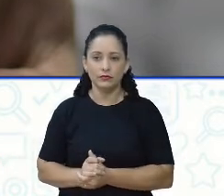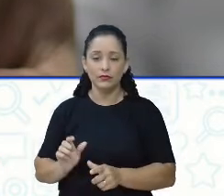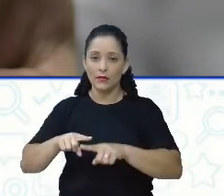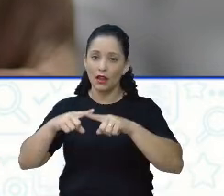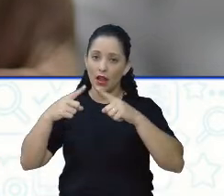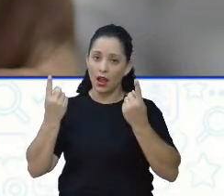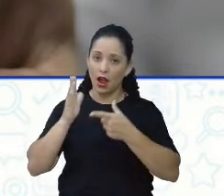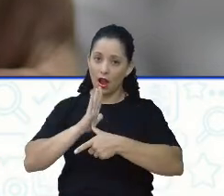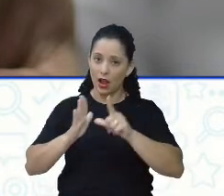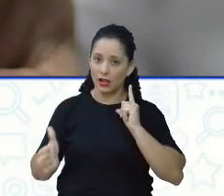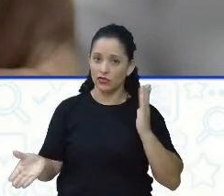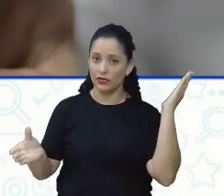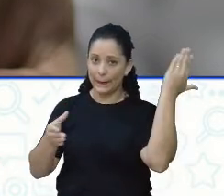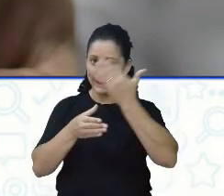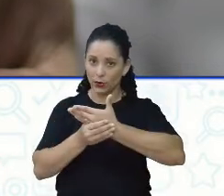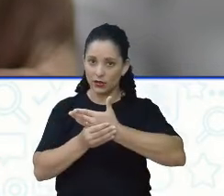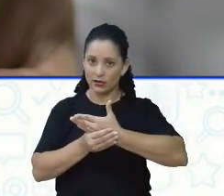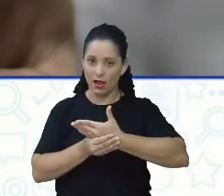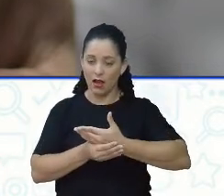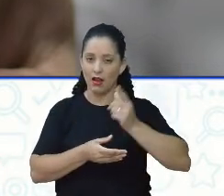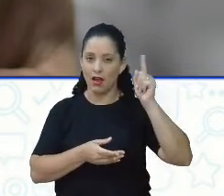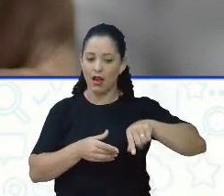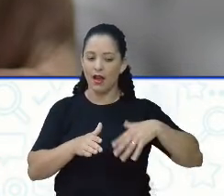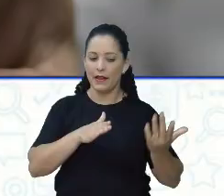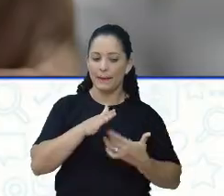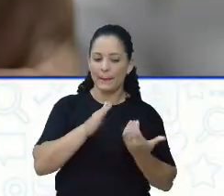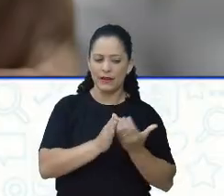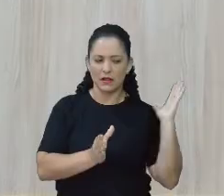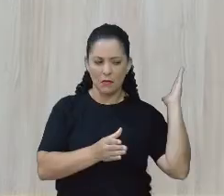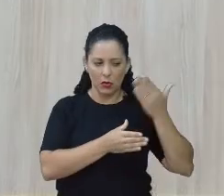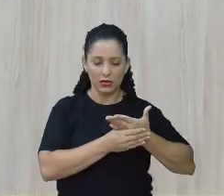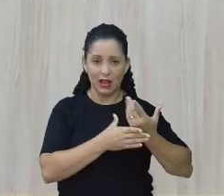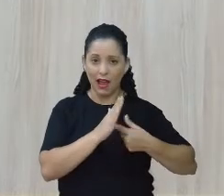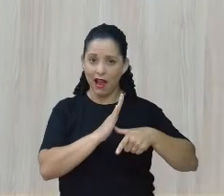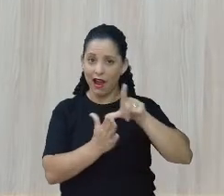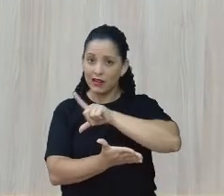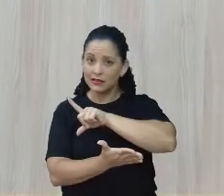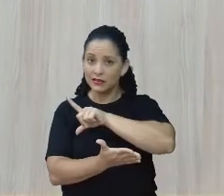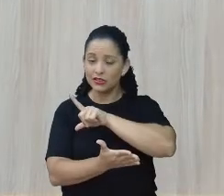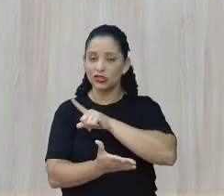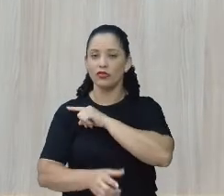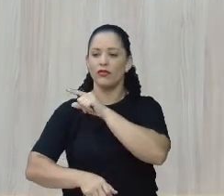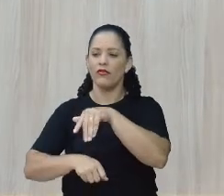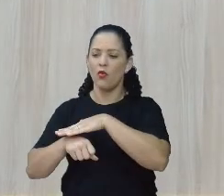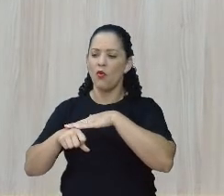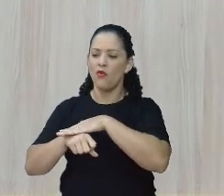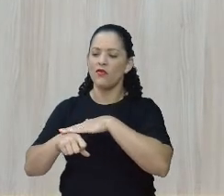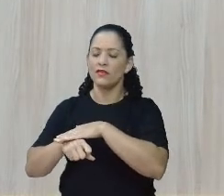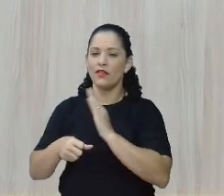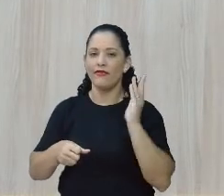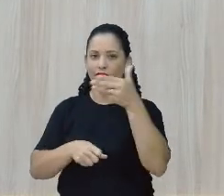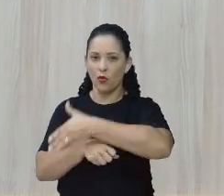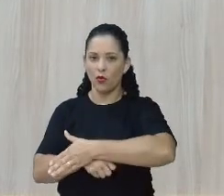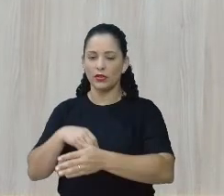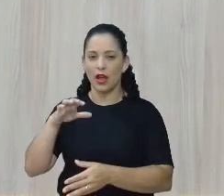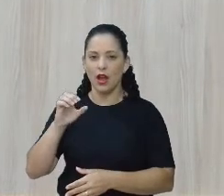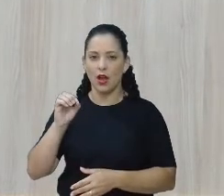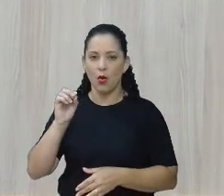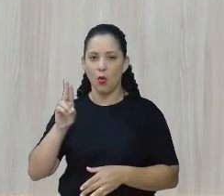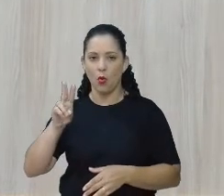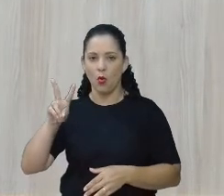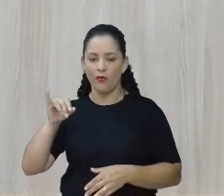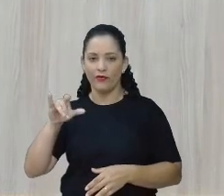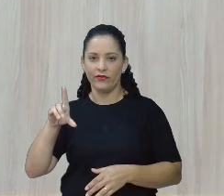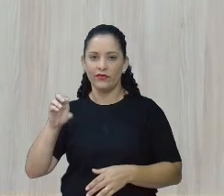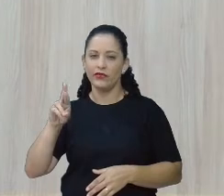processo na justiça contra o empreendimento. Então, antes de eu entrar com o processo judicial, eu vou lá na ouvidoria para ver se eles